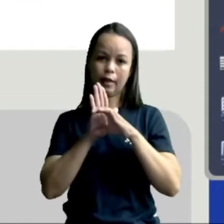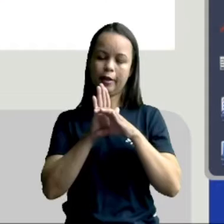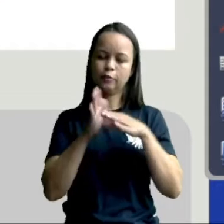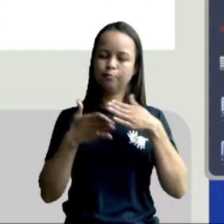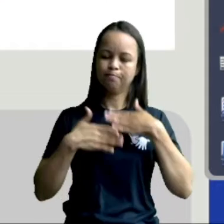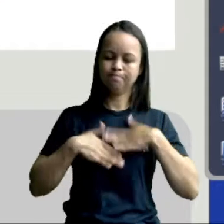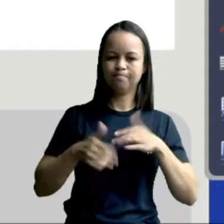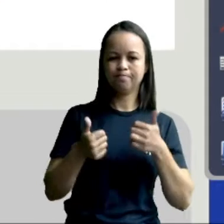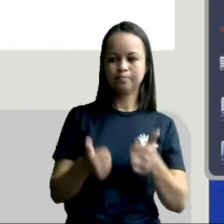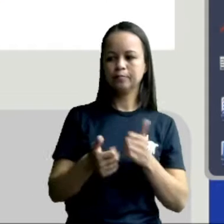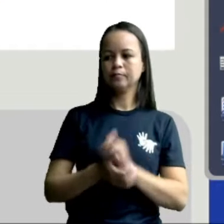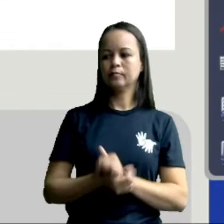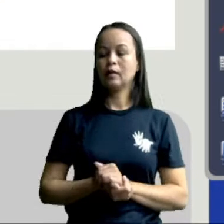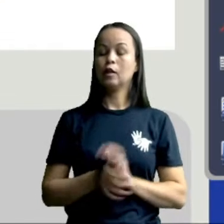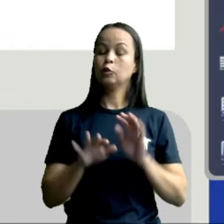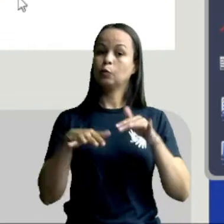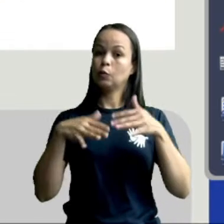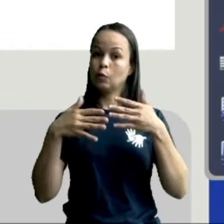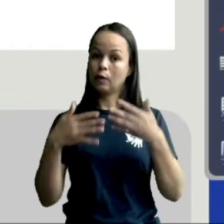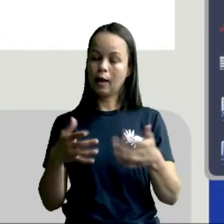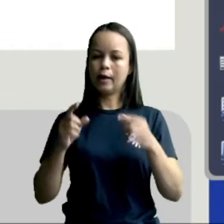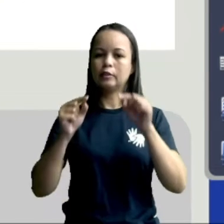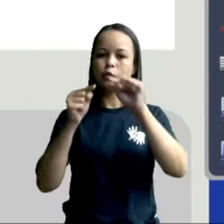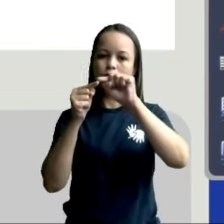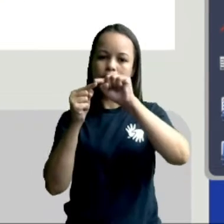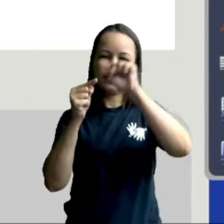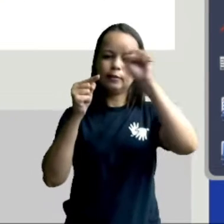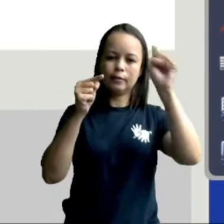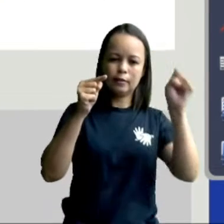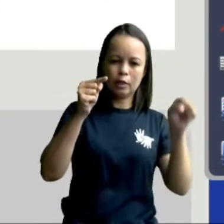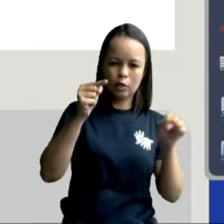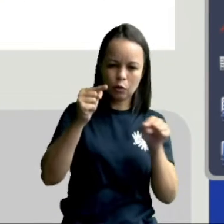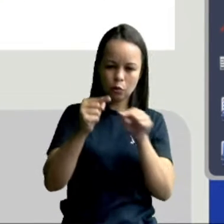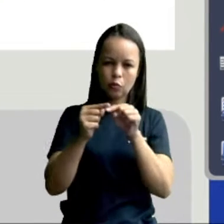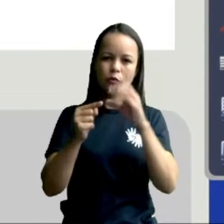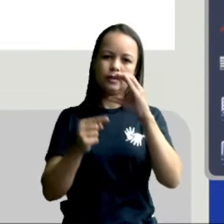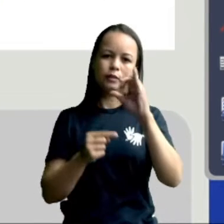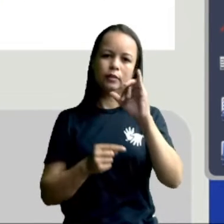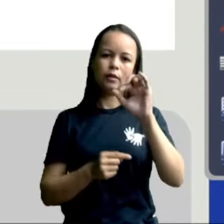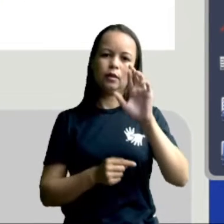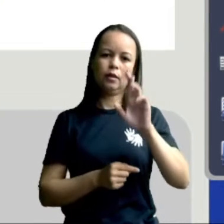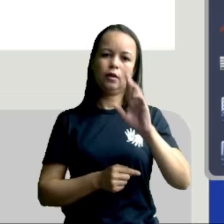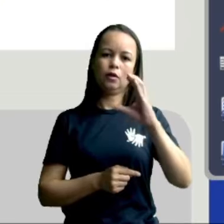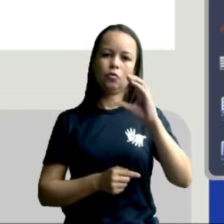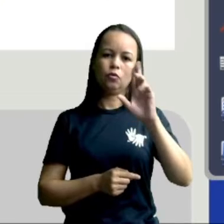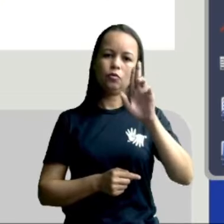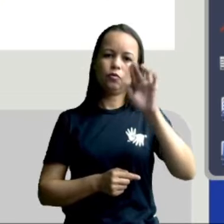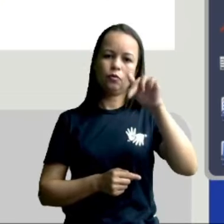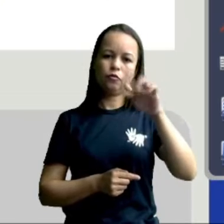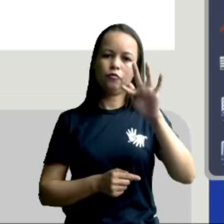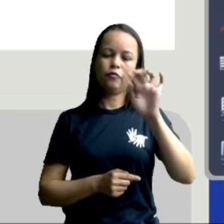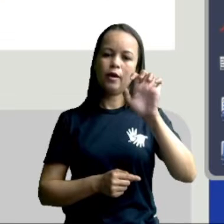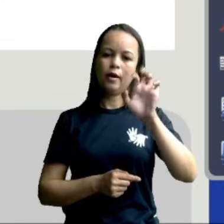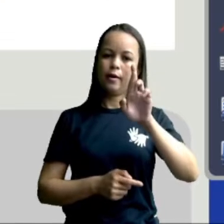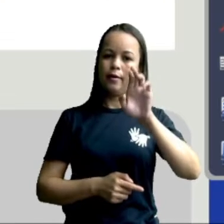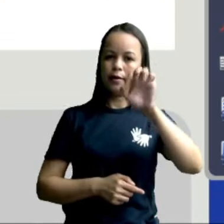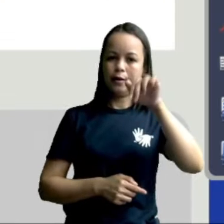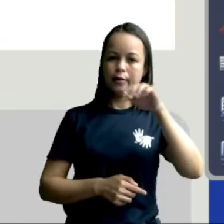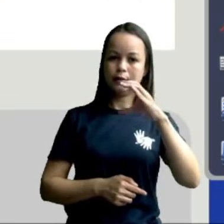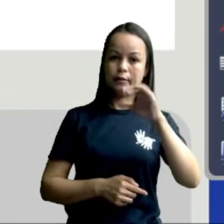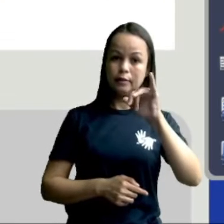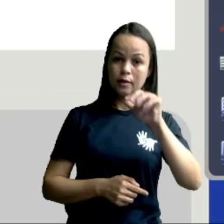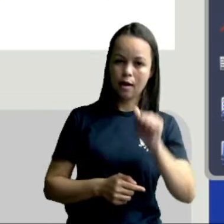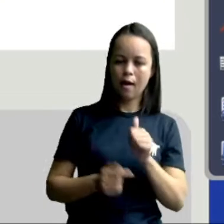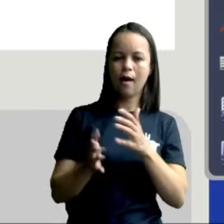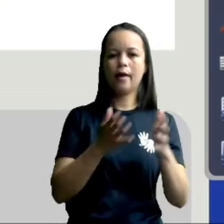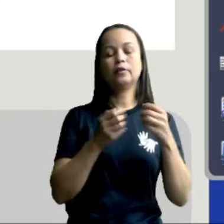caso de círculo e circunferência, aí sim você precisa memorizar a expressão. Então, círculo